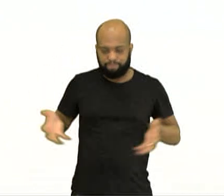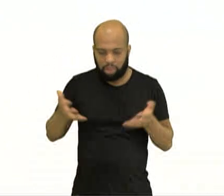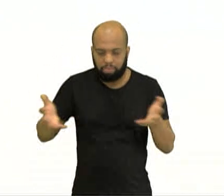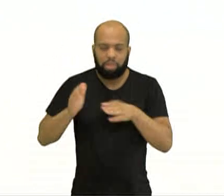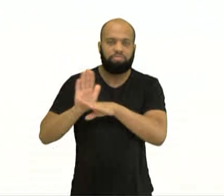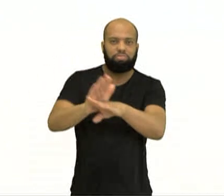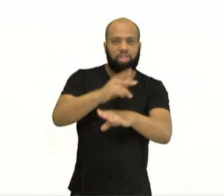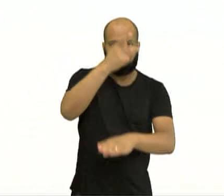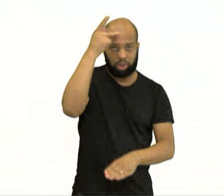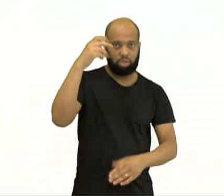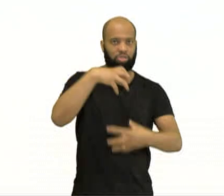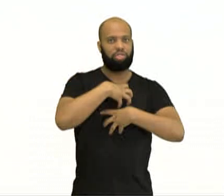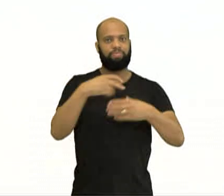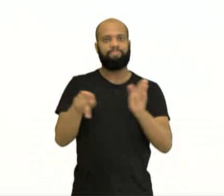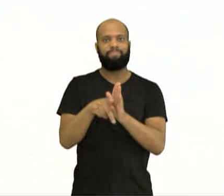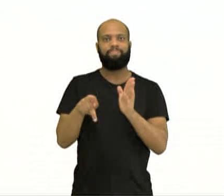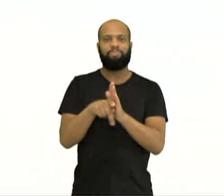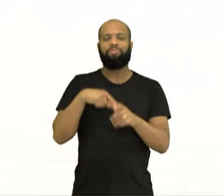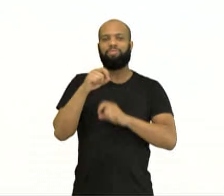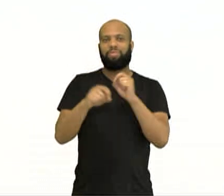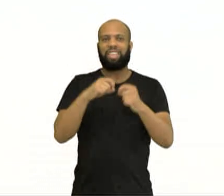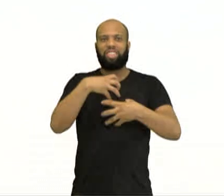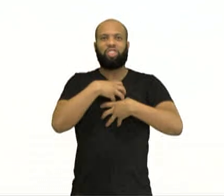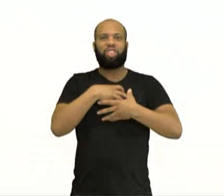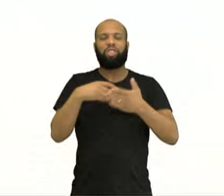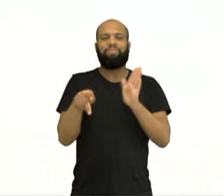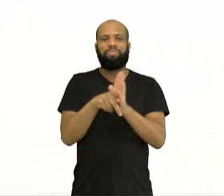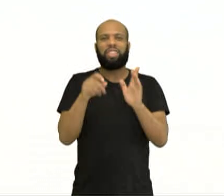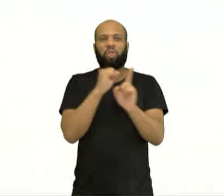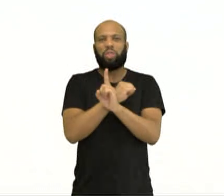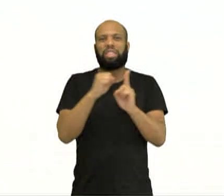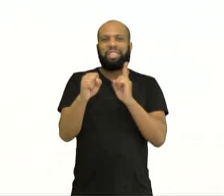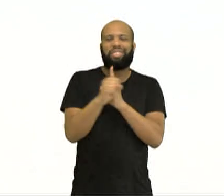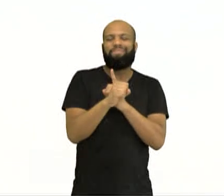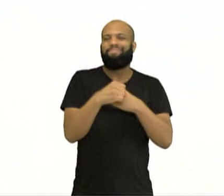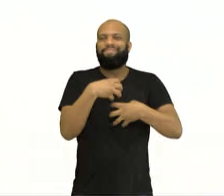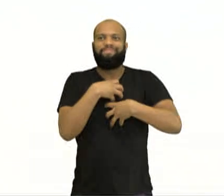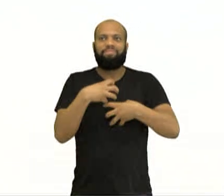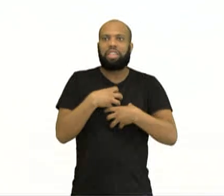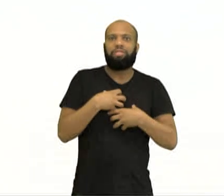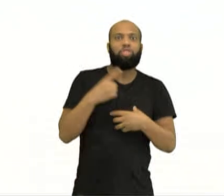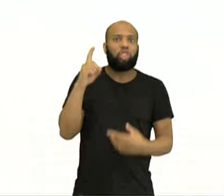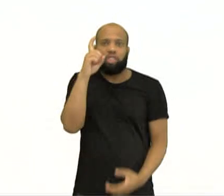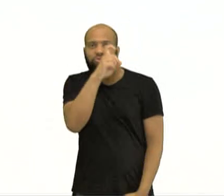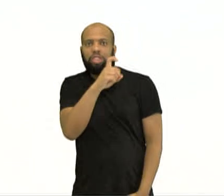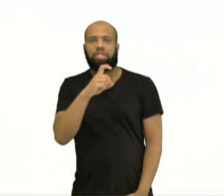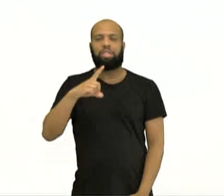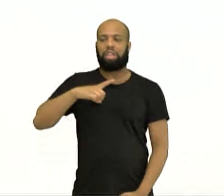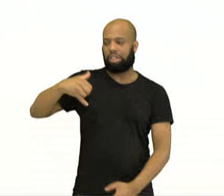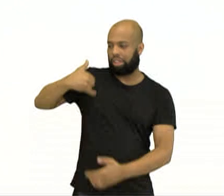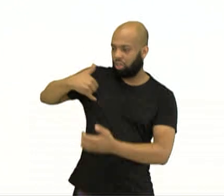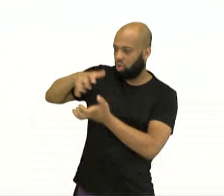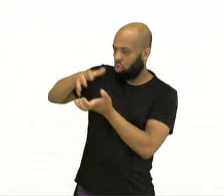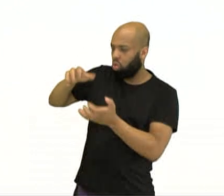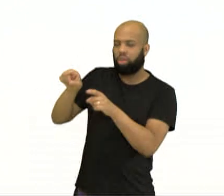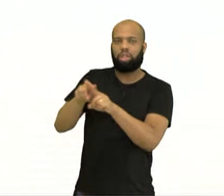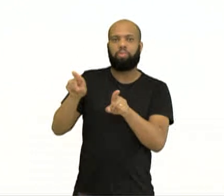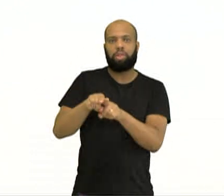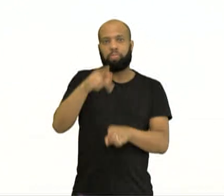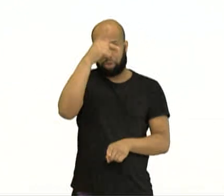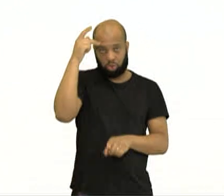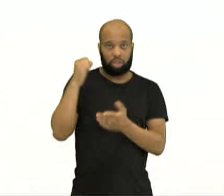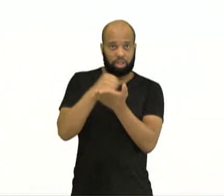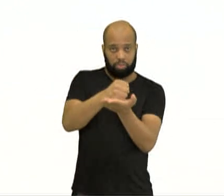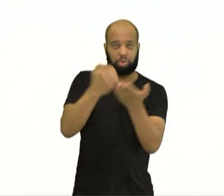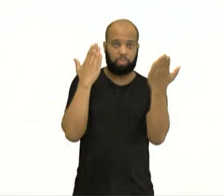em estado de vulnerabilidade social, idosos e quem precisa de apoio psicológico. Distribuição de